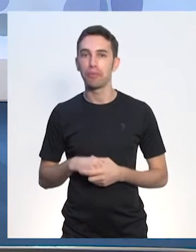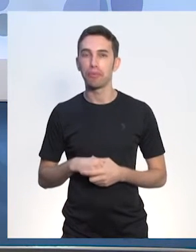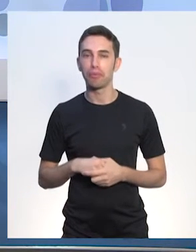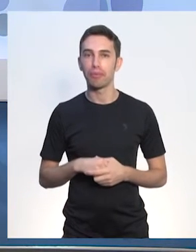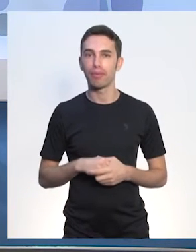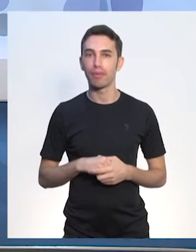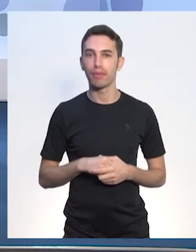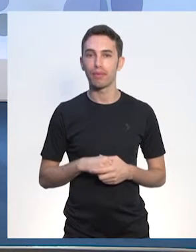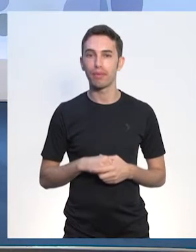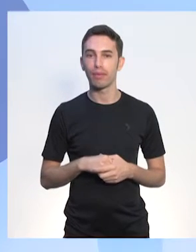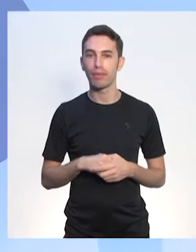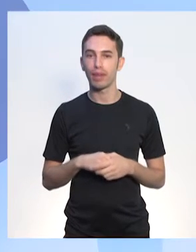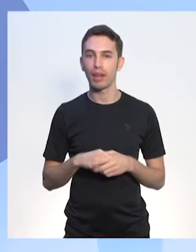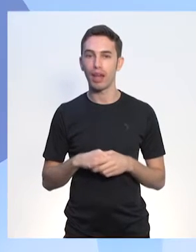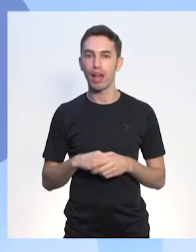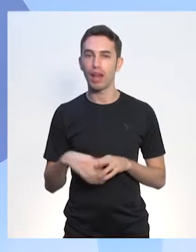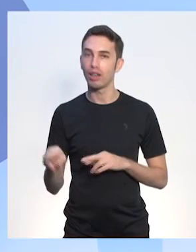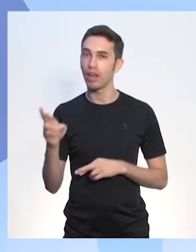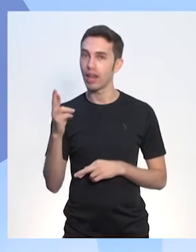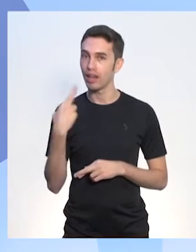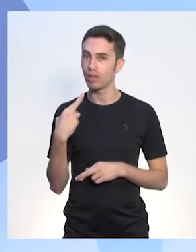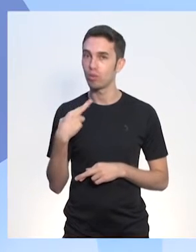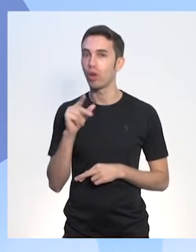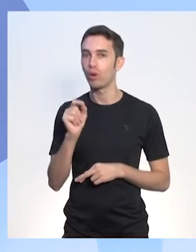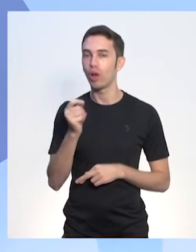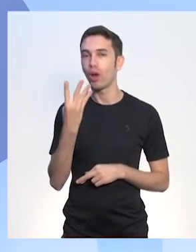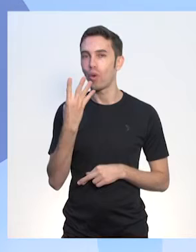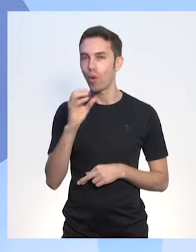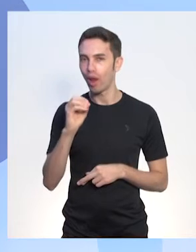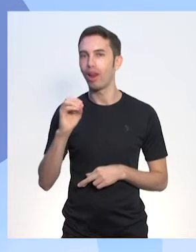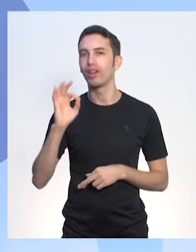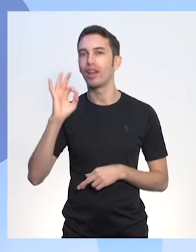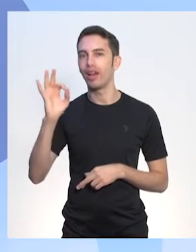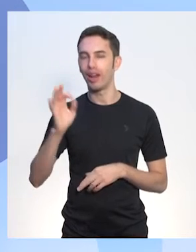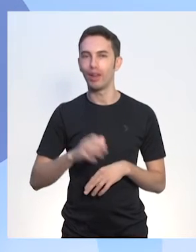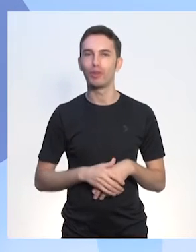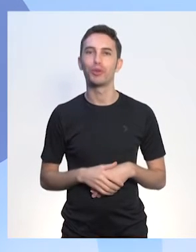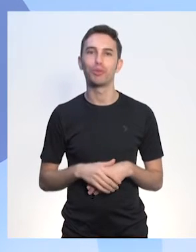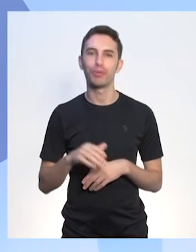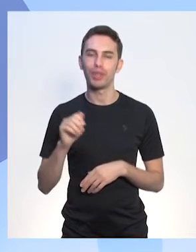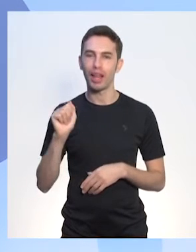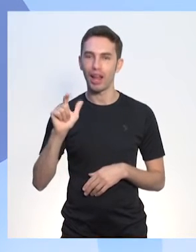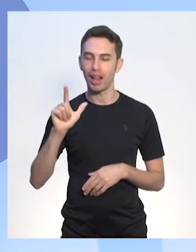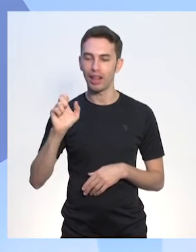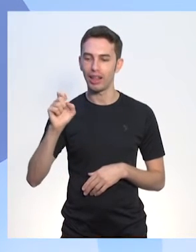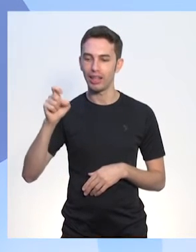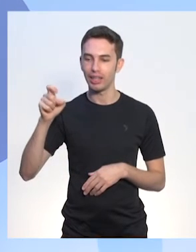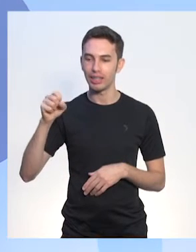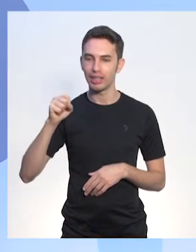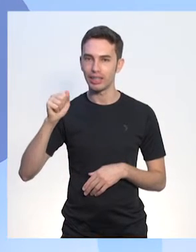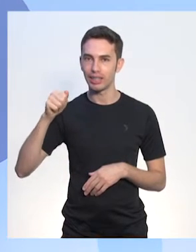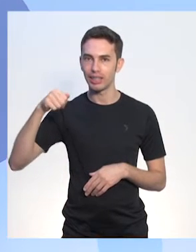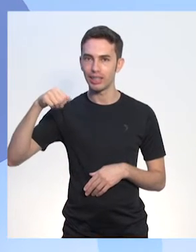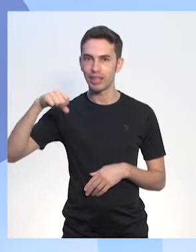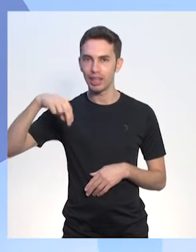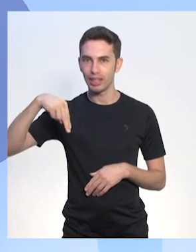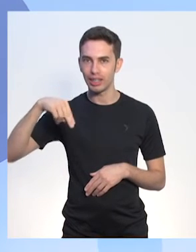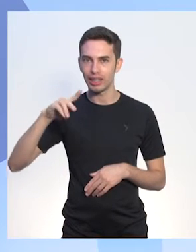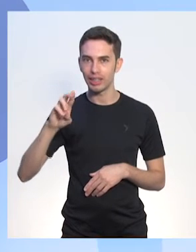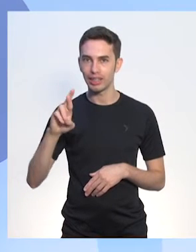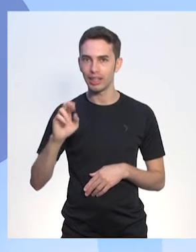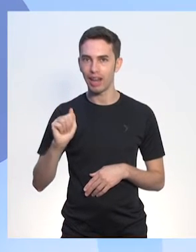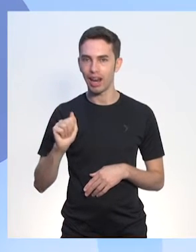tá? E chega a um resultado de 40 graus, Alessandra, tá? E que a grande